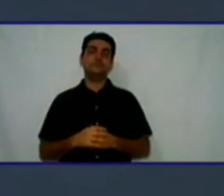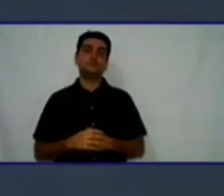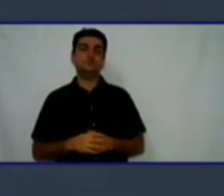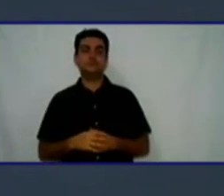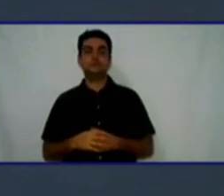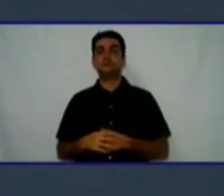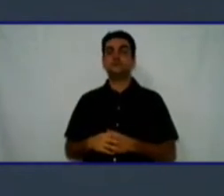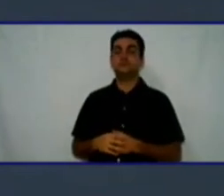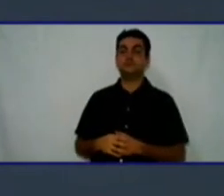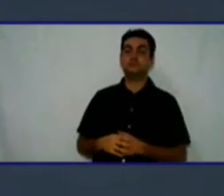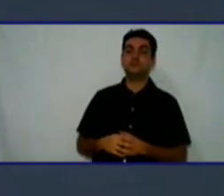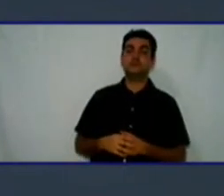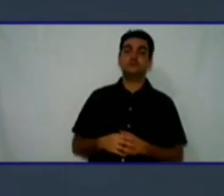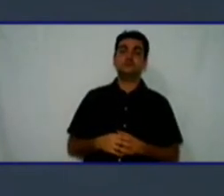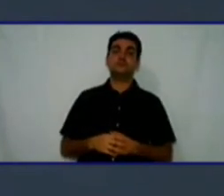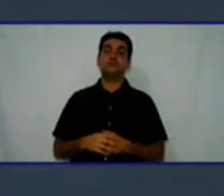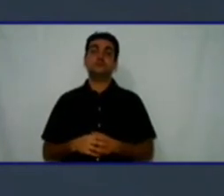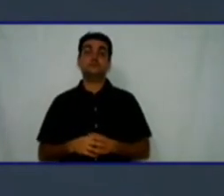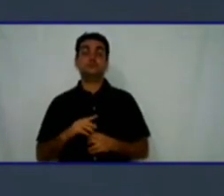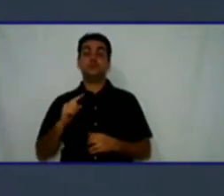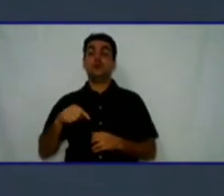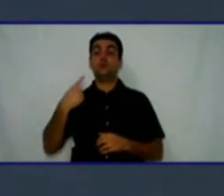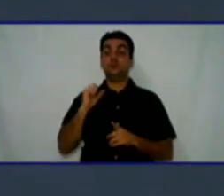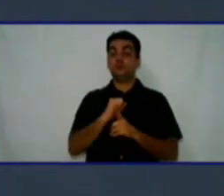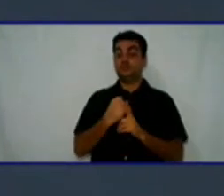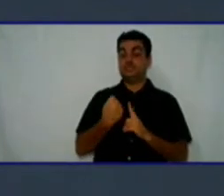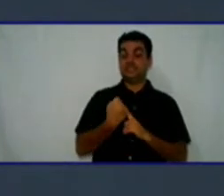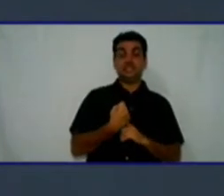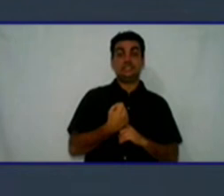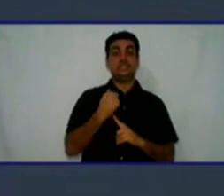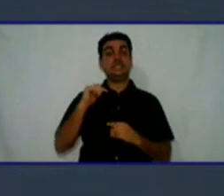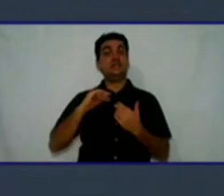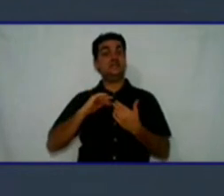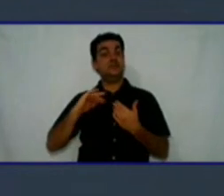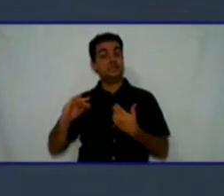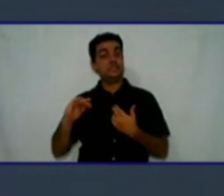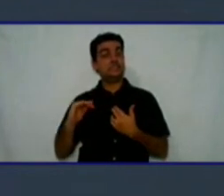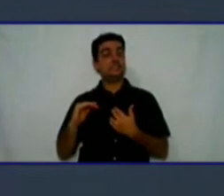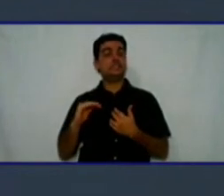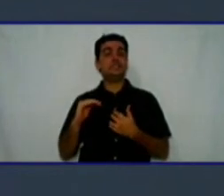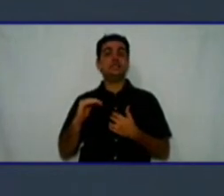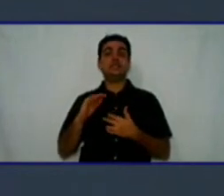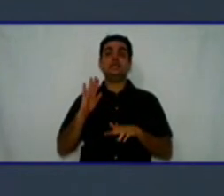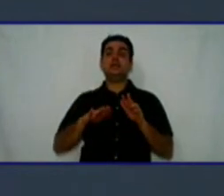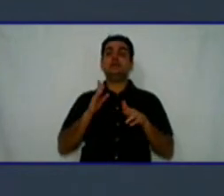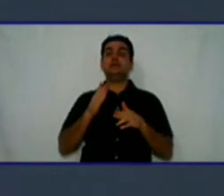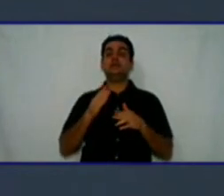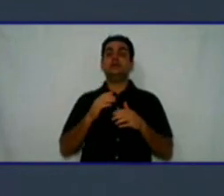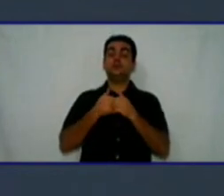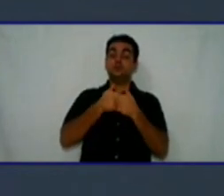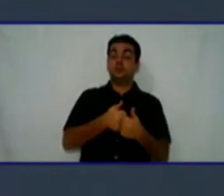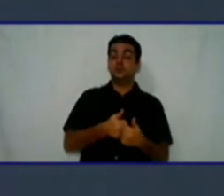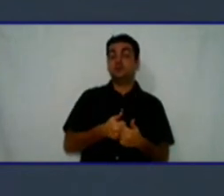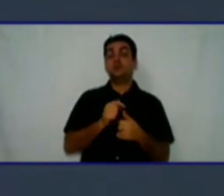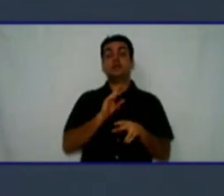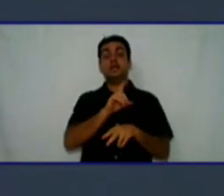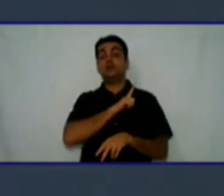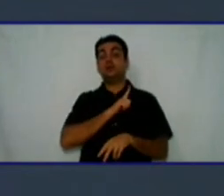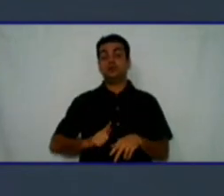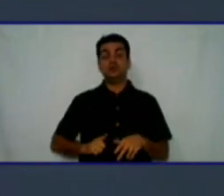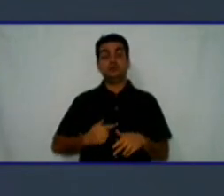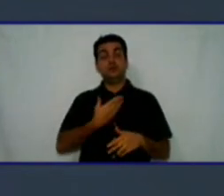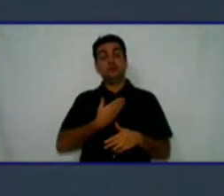Em uma sociedade que rejeita com veemência a aproximação de seus governantes de